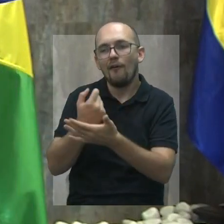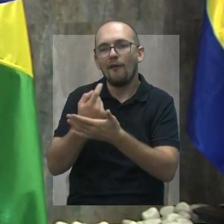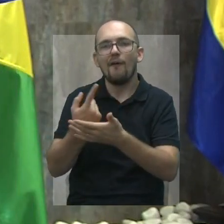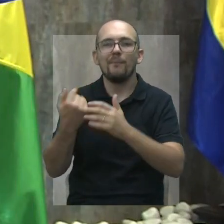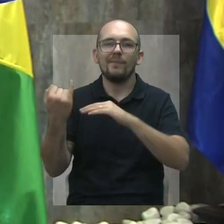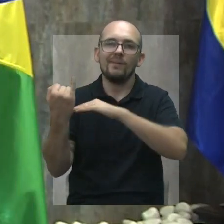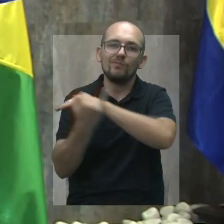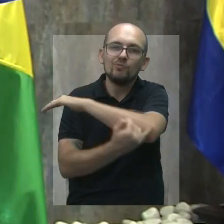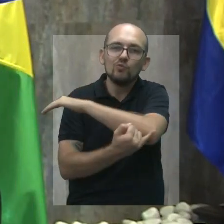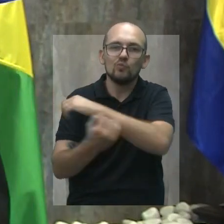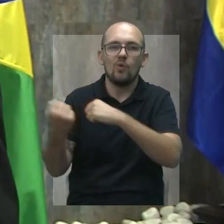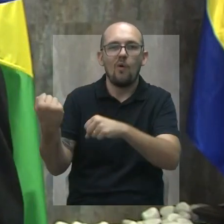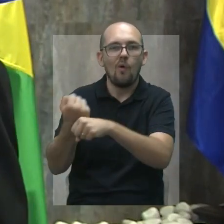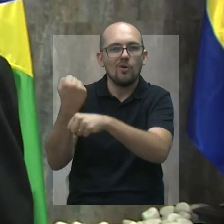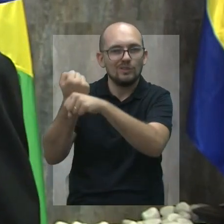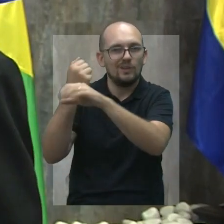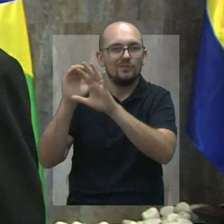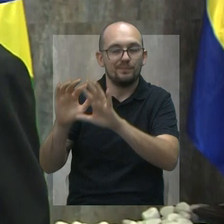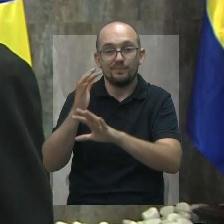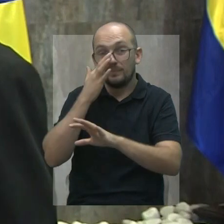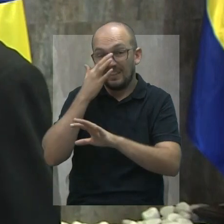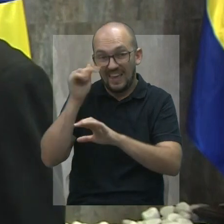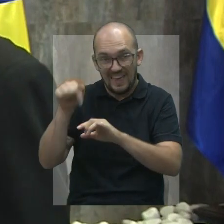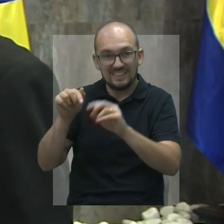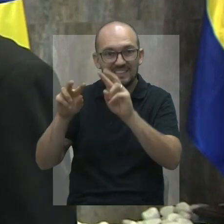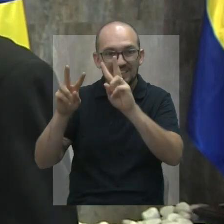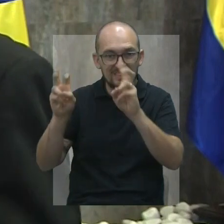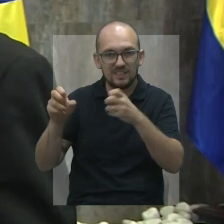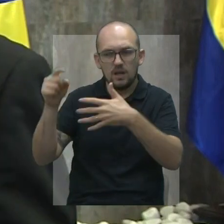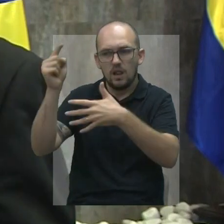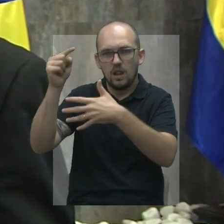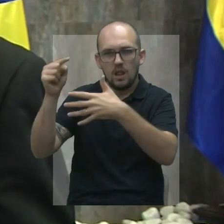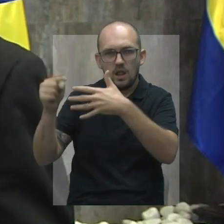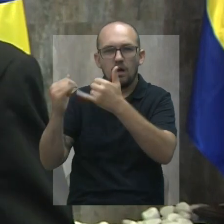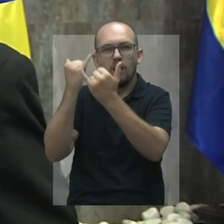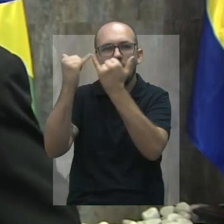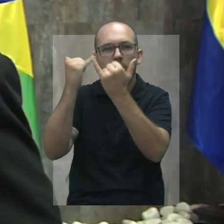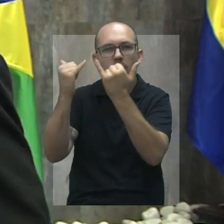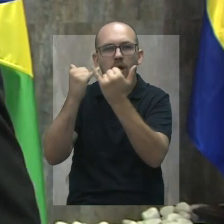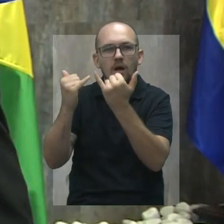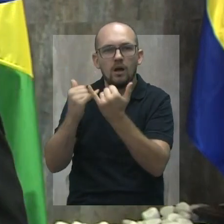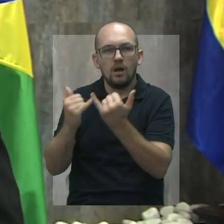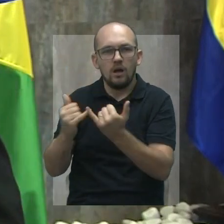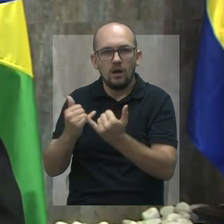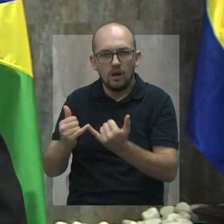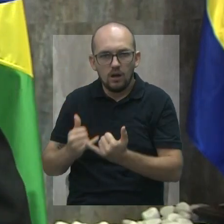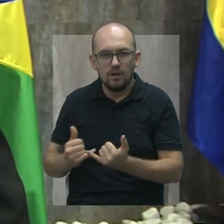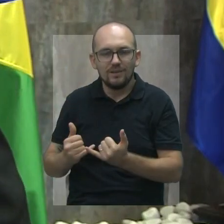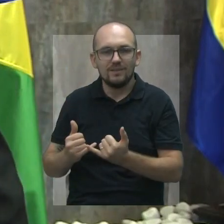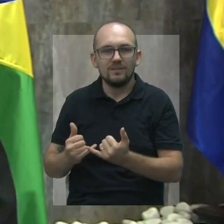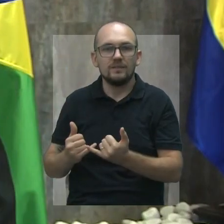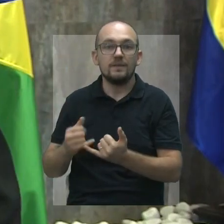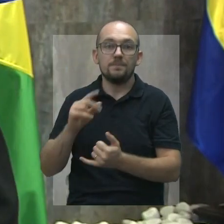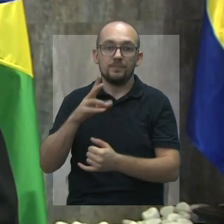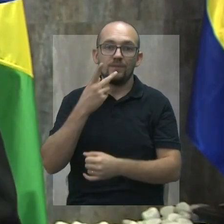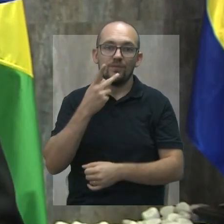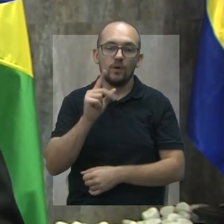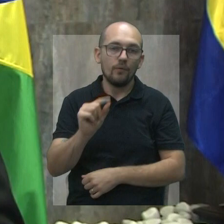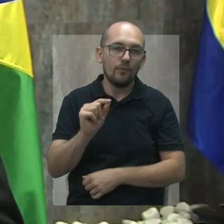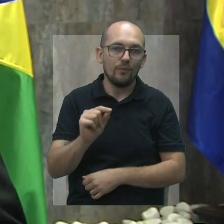infraestrutura, também é um bloco que trata dos objetos parecidos, e é o que diz no regimento interno,